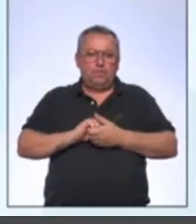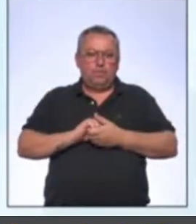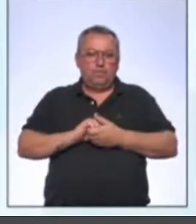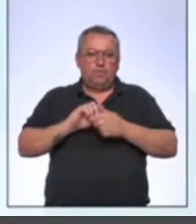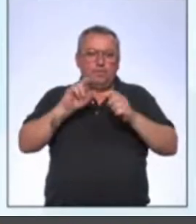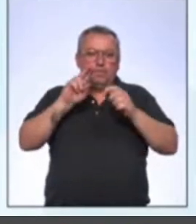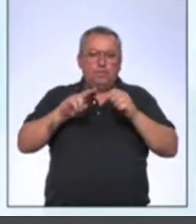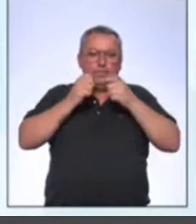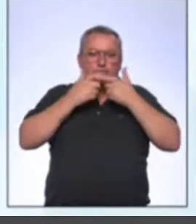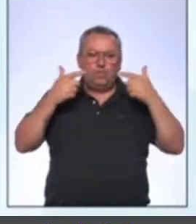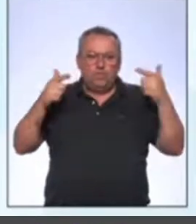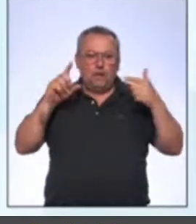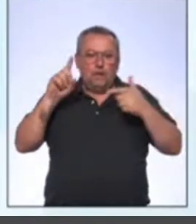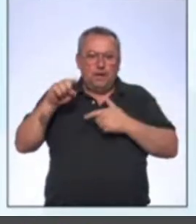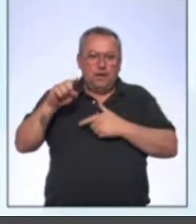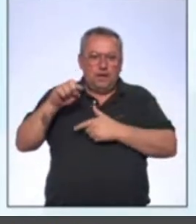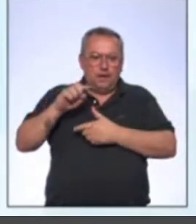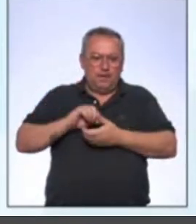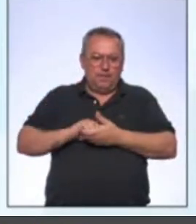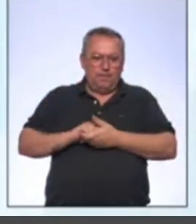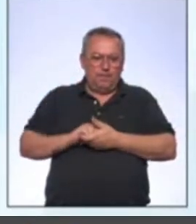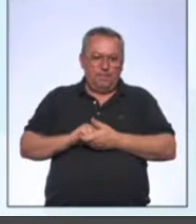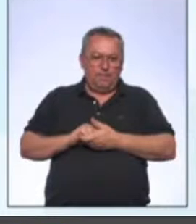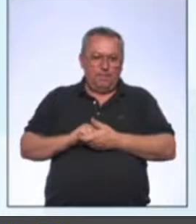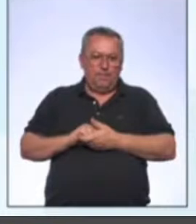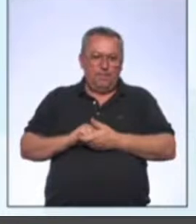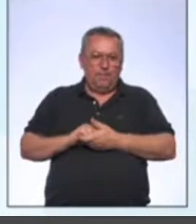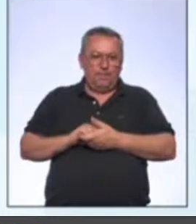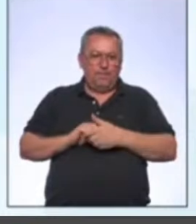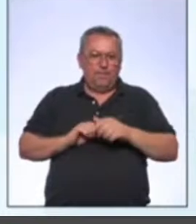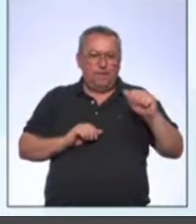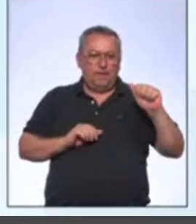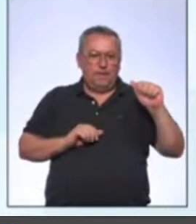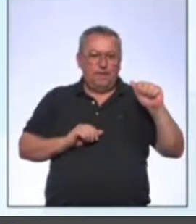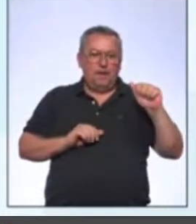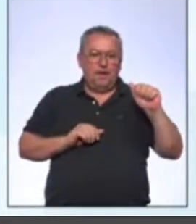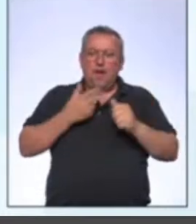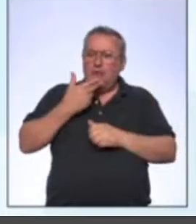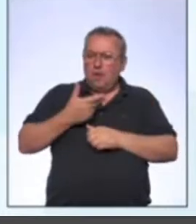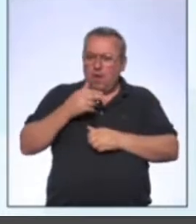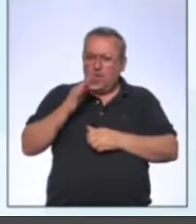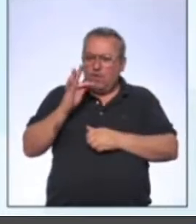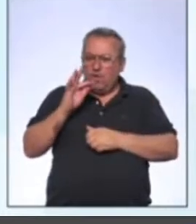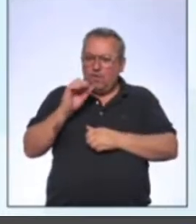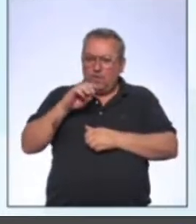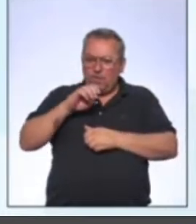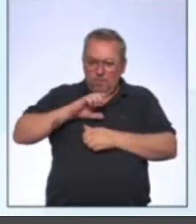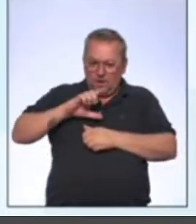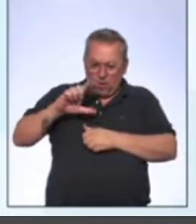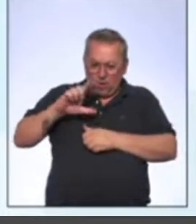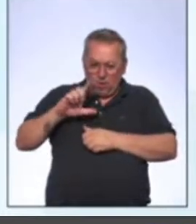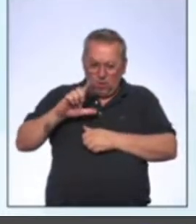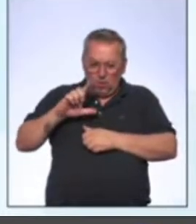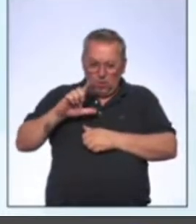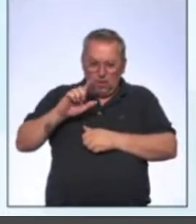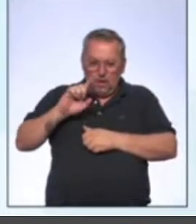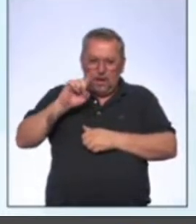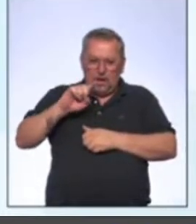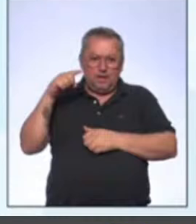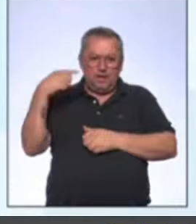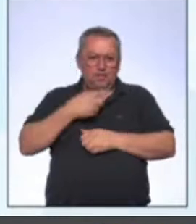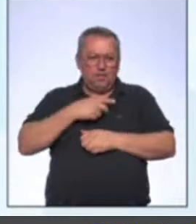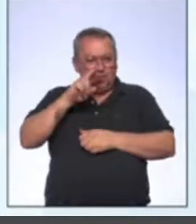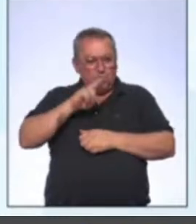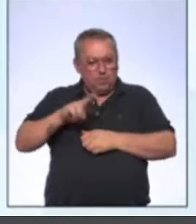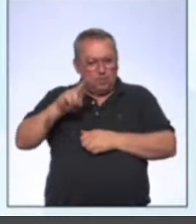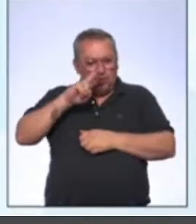que faz uso de linguagem formal é. A linguagem formal. Aquela que a gente usa em